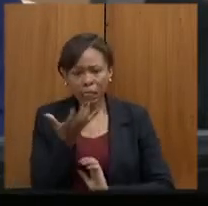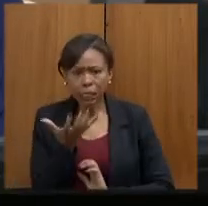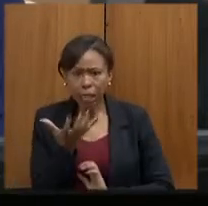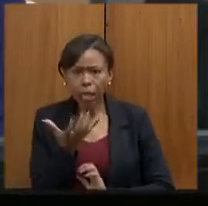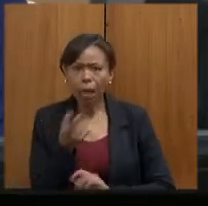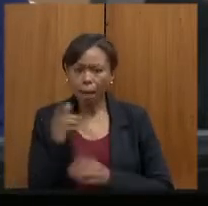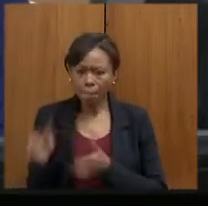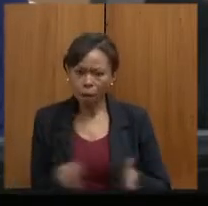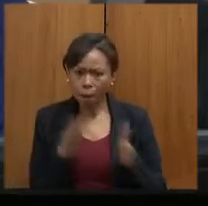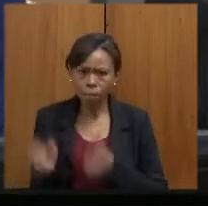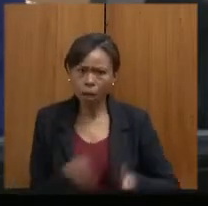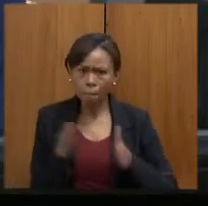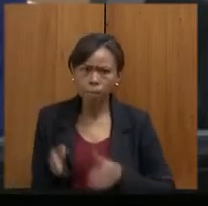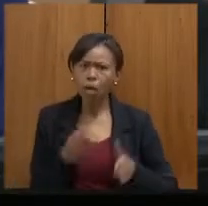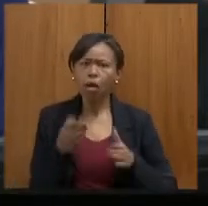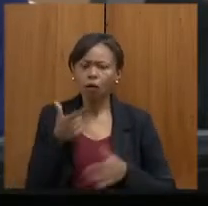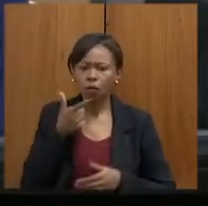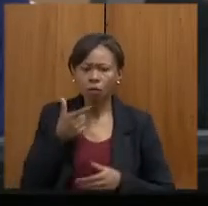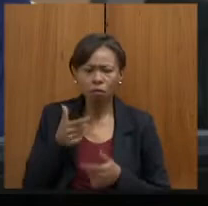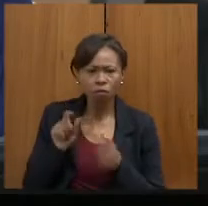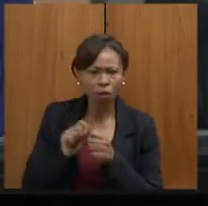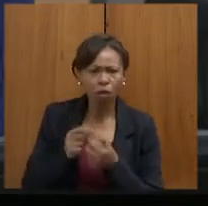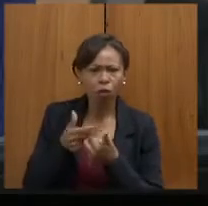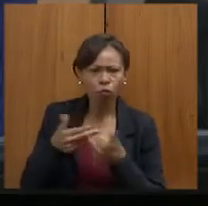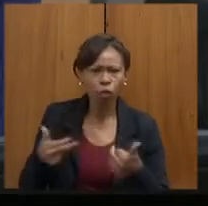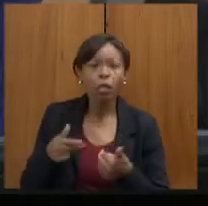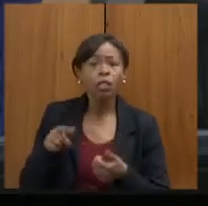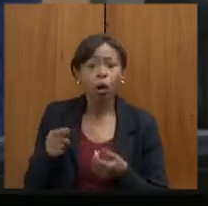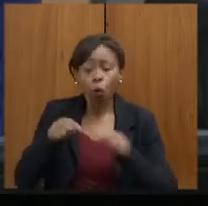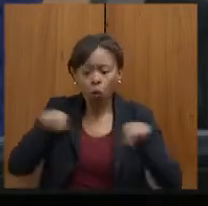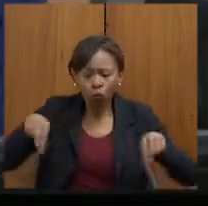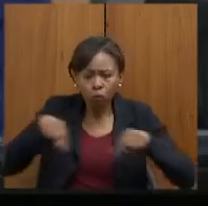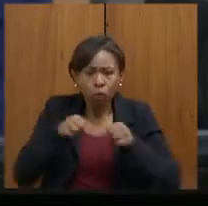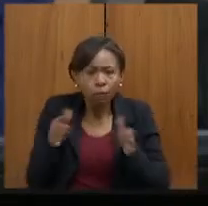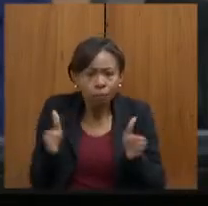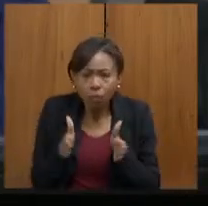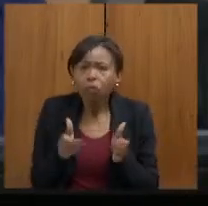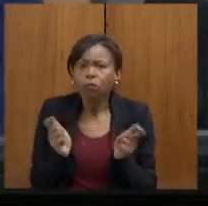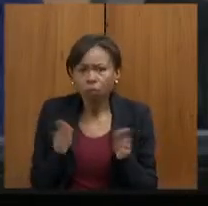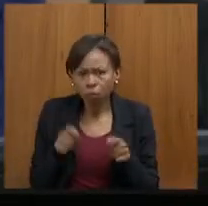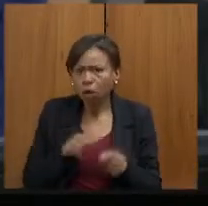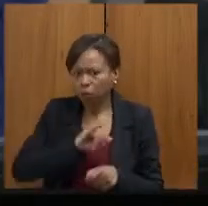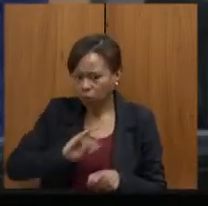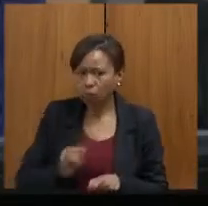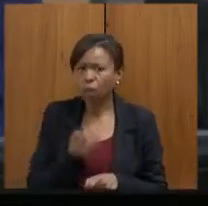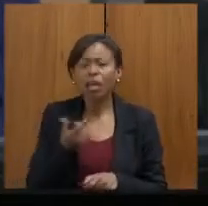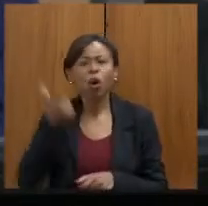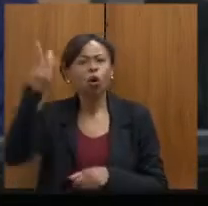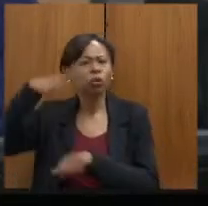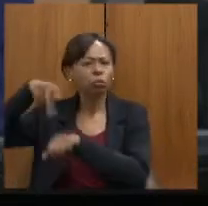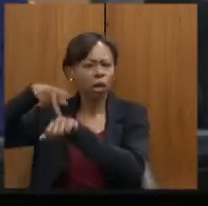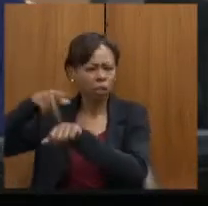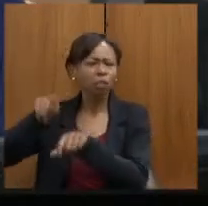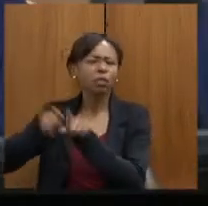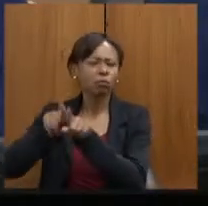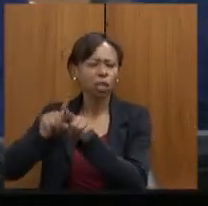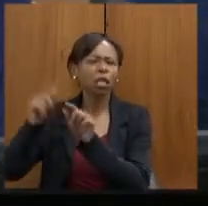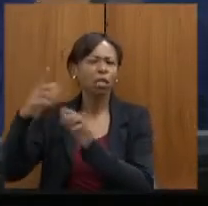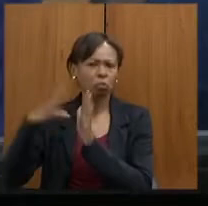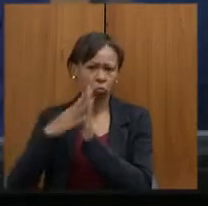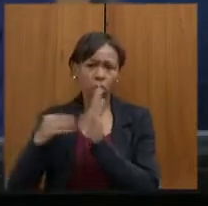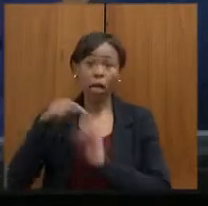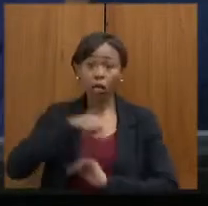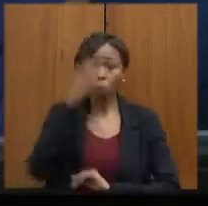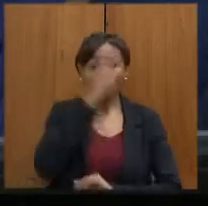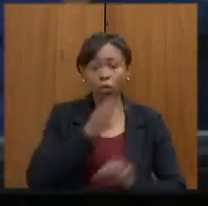você tem que aproveitamento das áreas mesmos menores né é um exemplo a gente tem outros países o Brasil por ter áreas tão